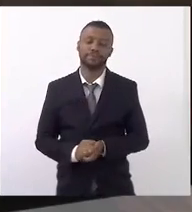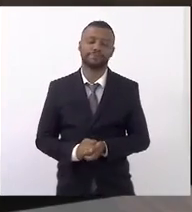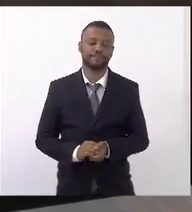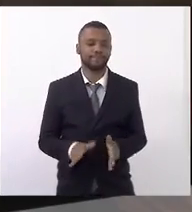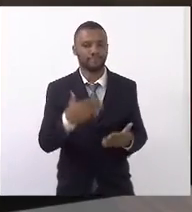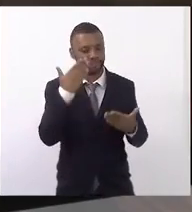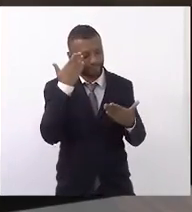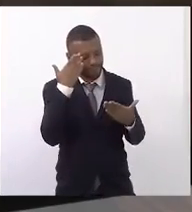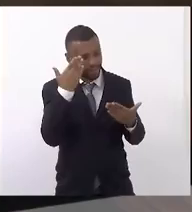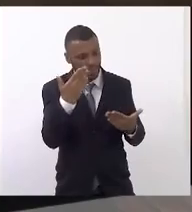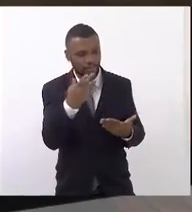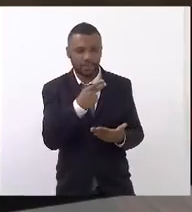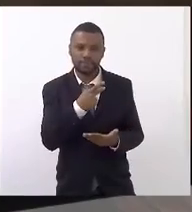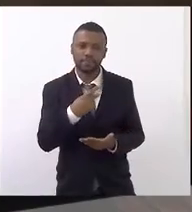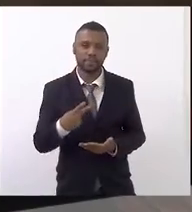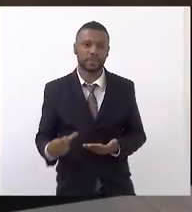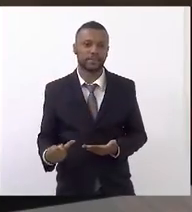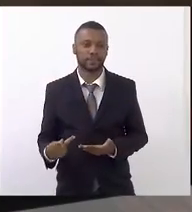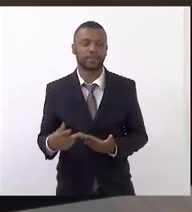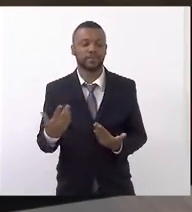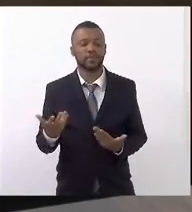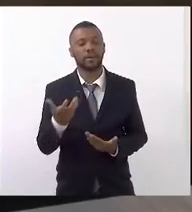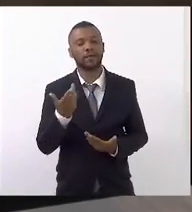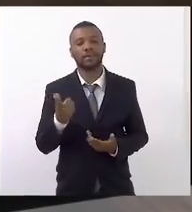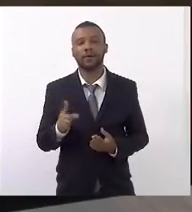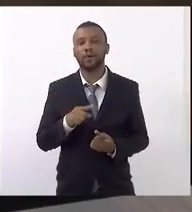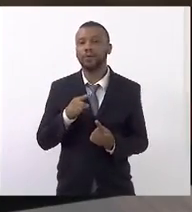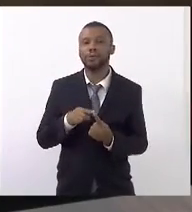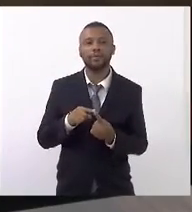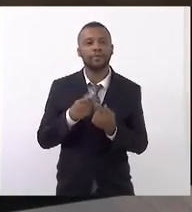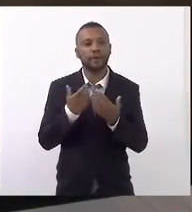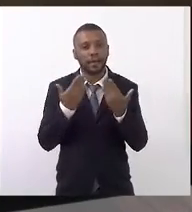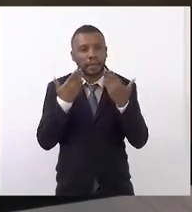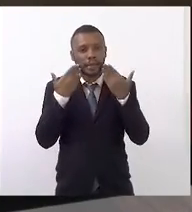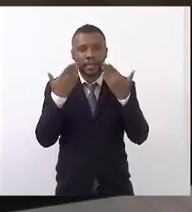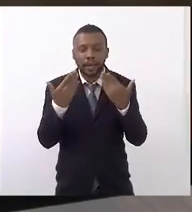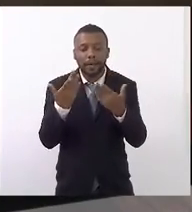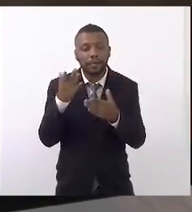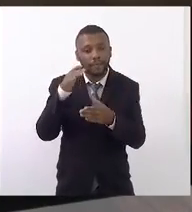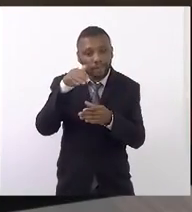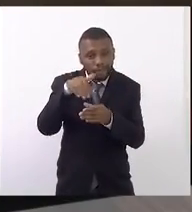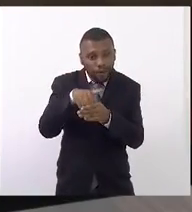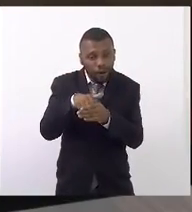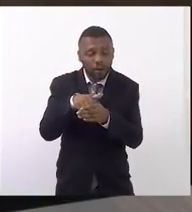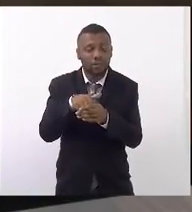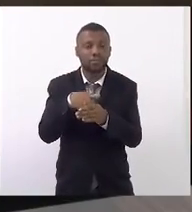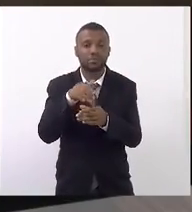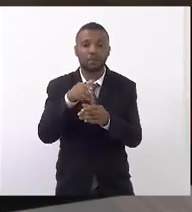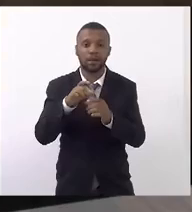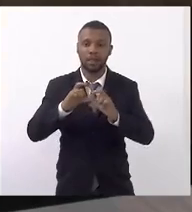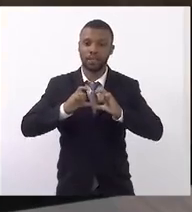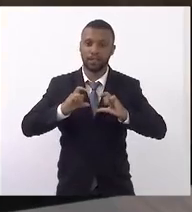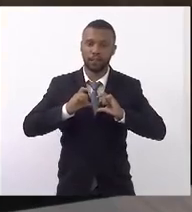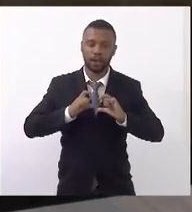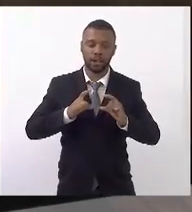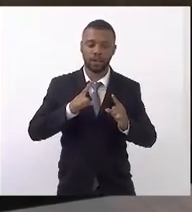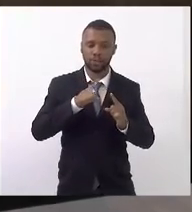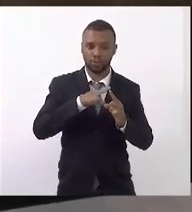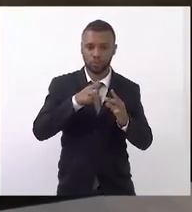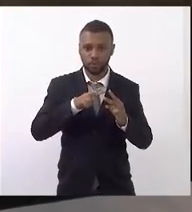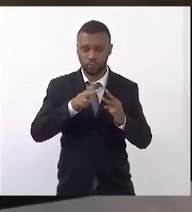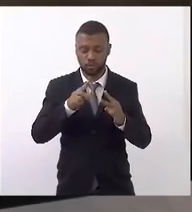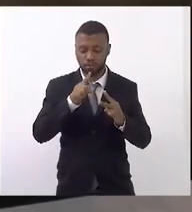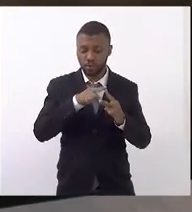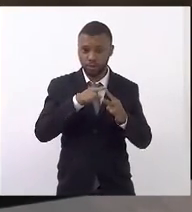presidente. Queria que... declarar voto nas duas medalhas, primeiro a do reitor